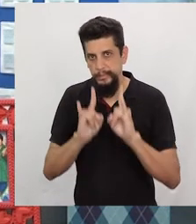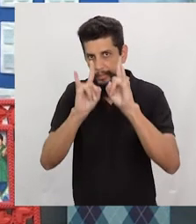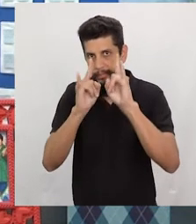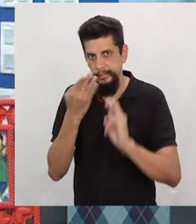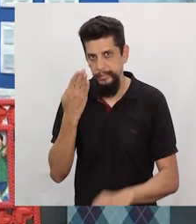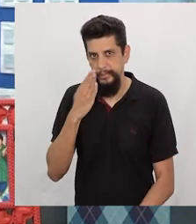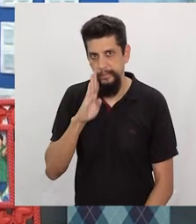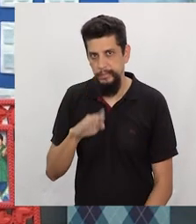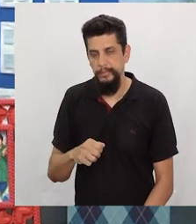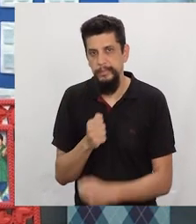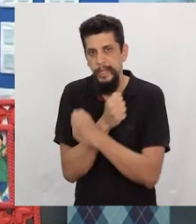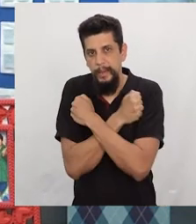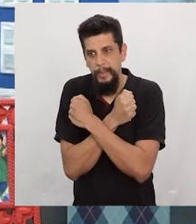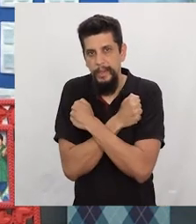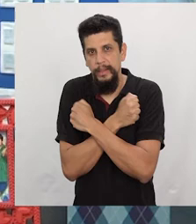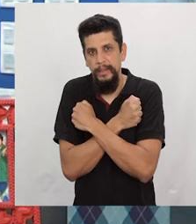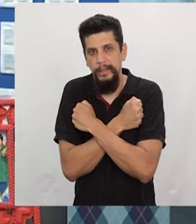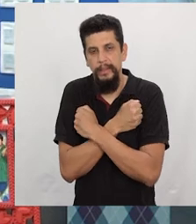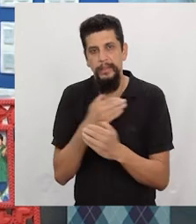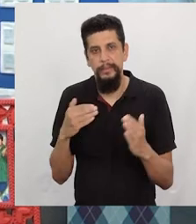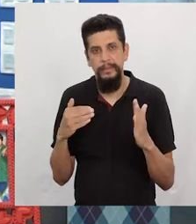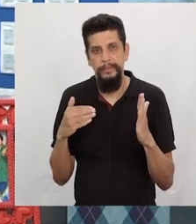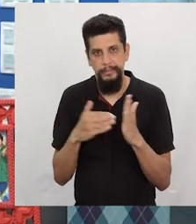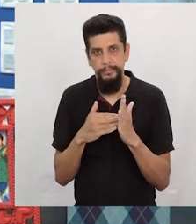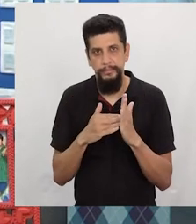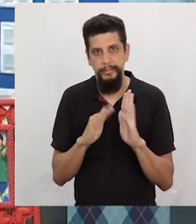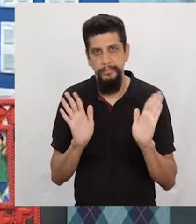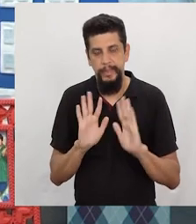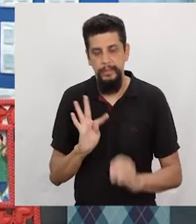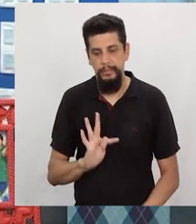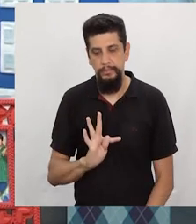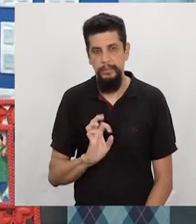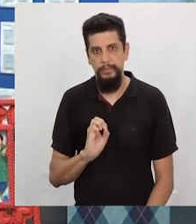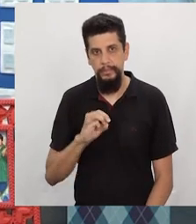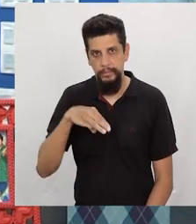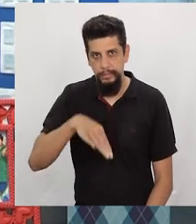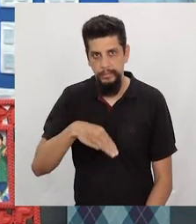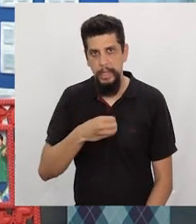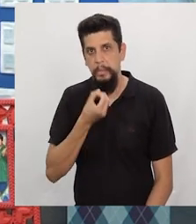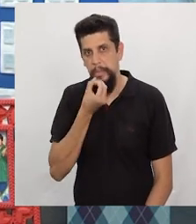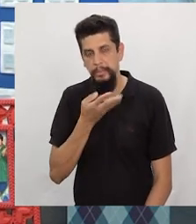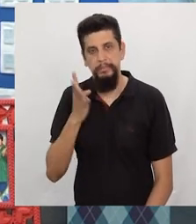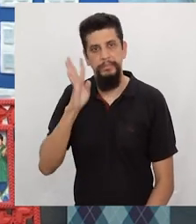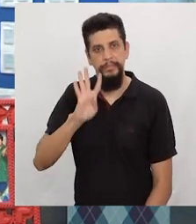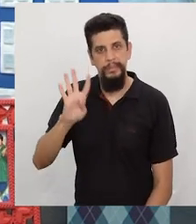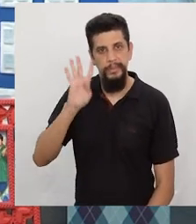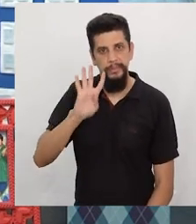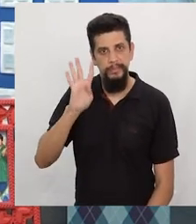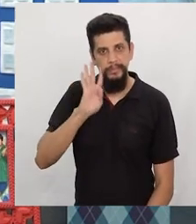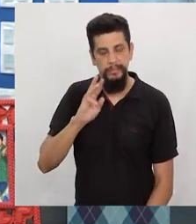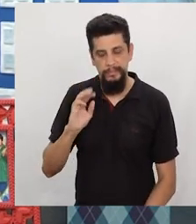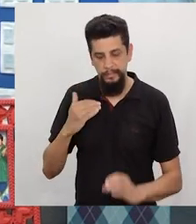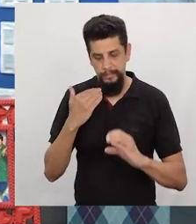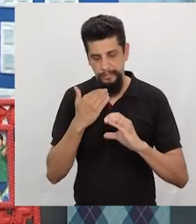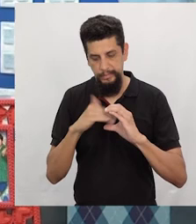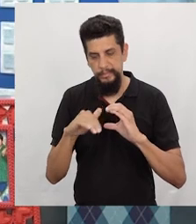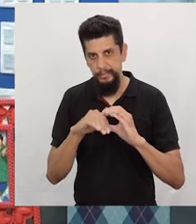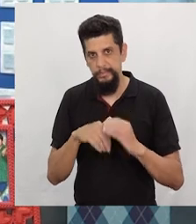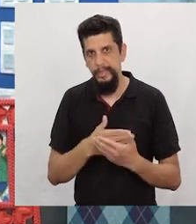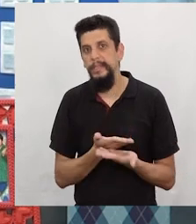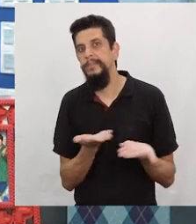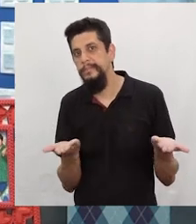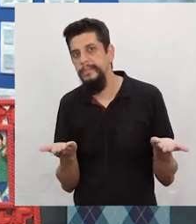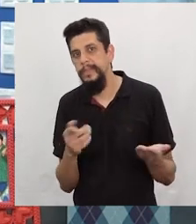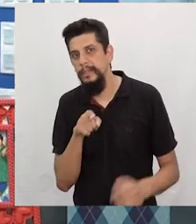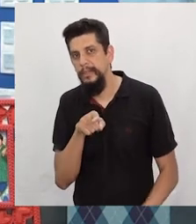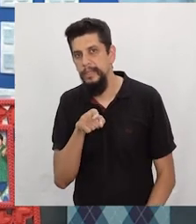prédio azul. Abraços e até mais. Tom. Bem bacana o e-mail do Tom. E